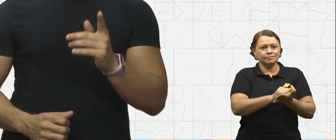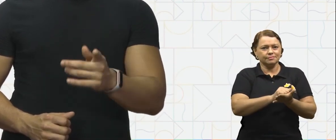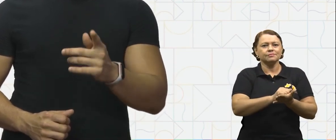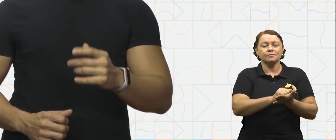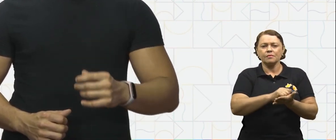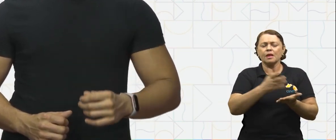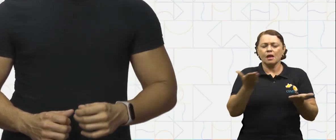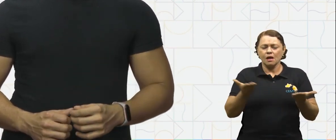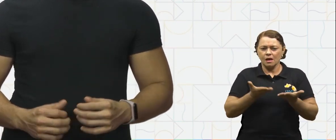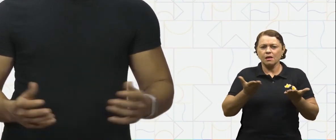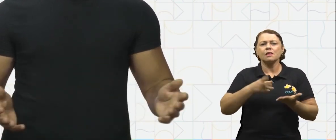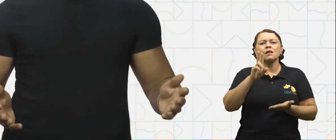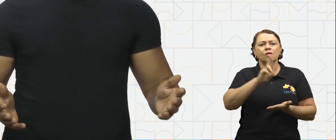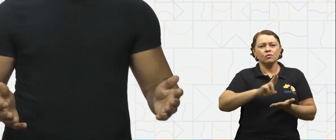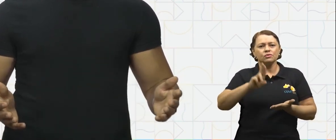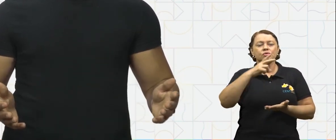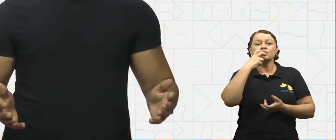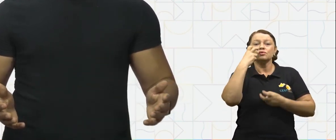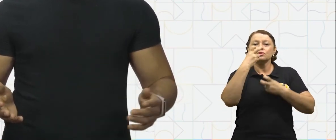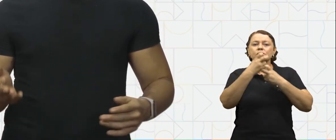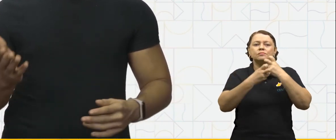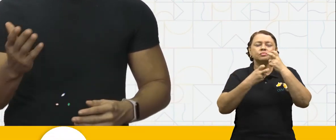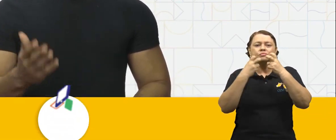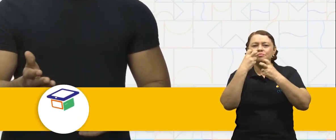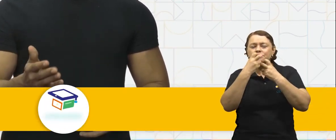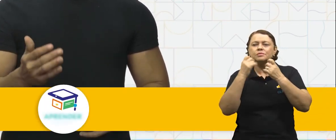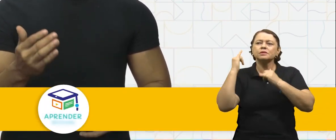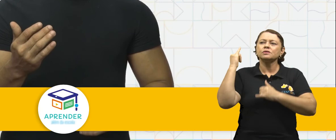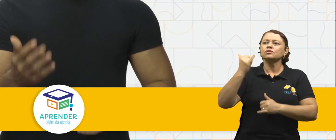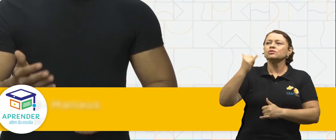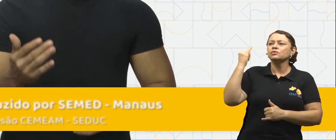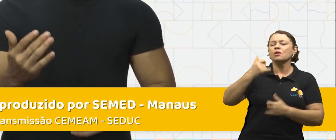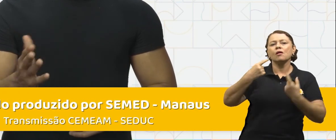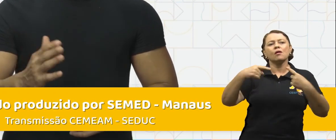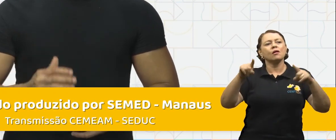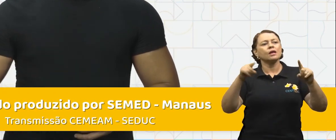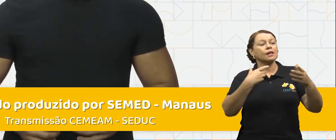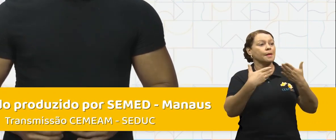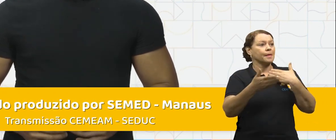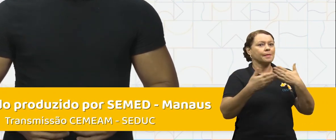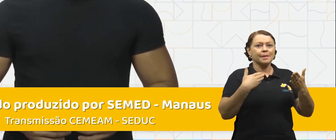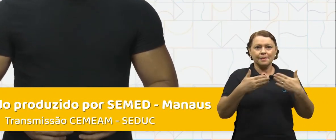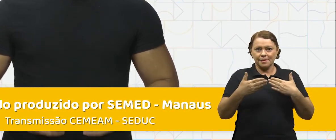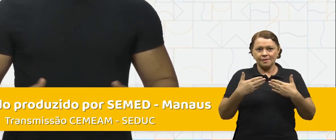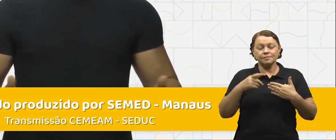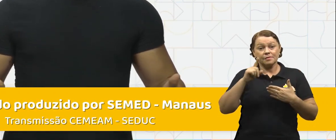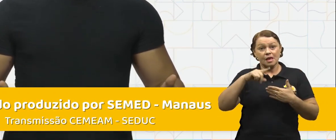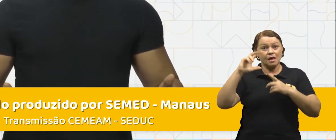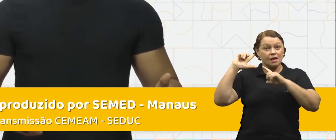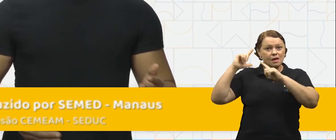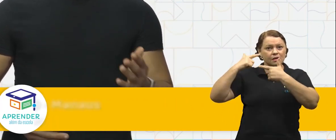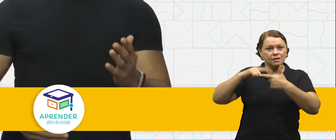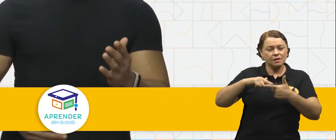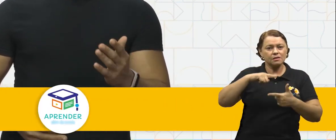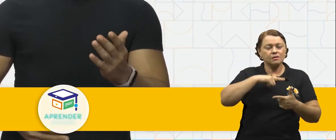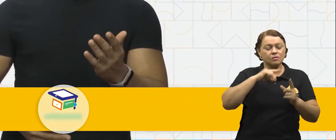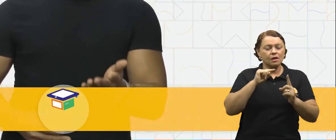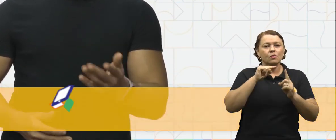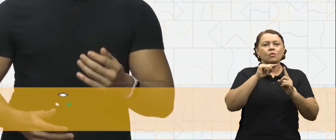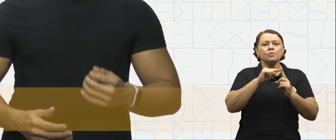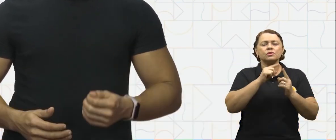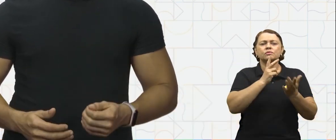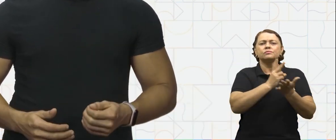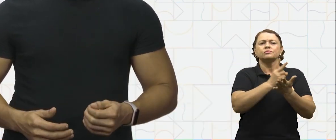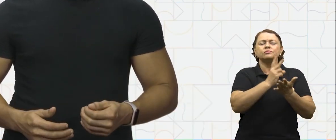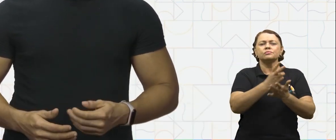usa muita oralidade para se comunicar, contar histórias, cantar e conversar. Essa tradição tem a função de